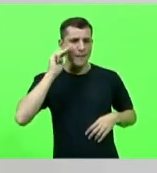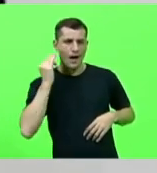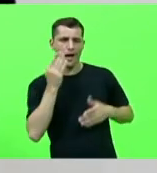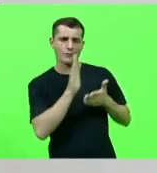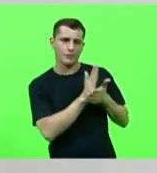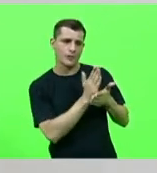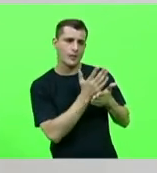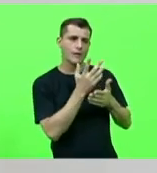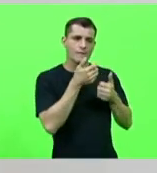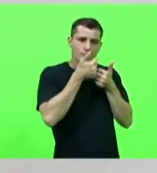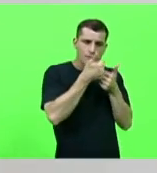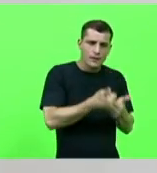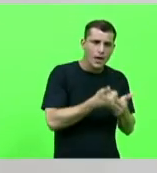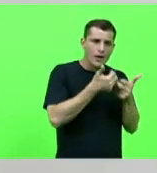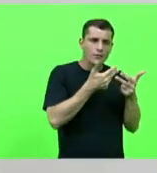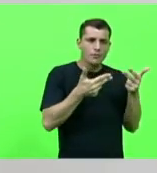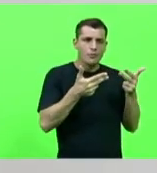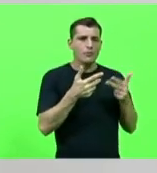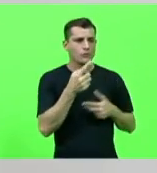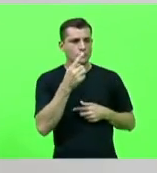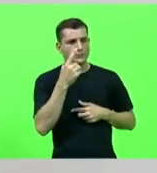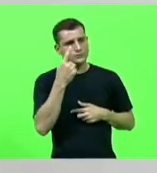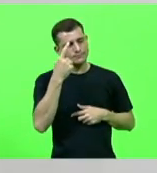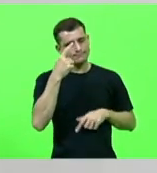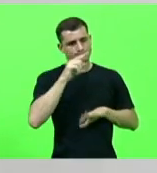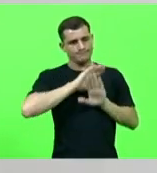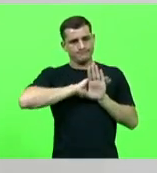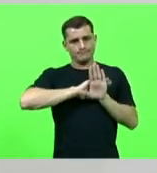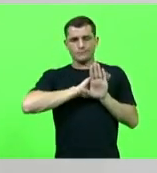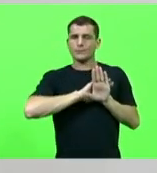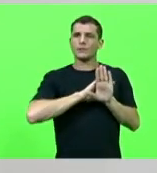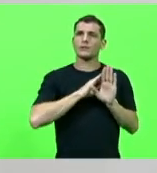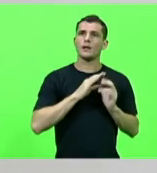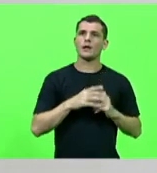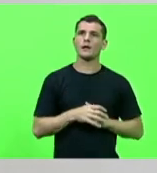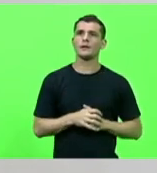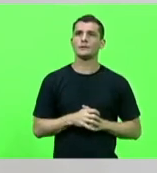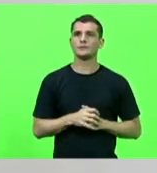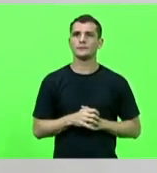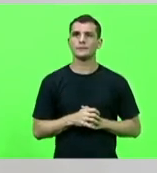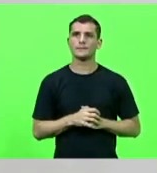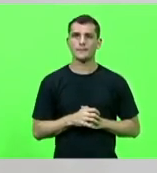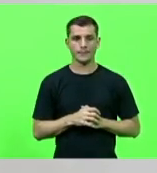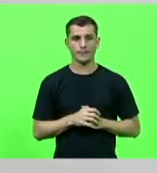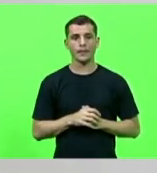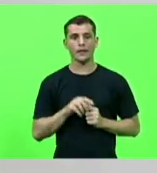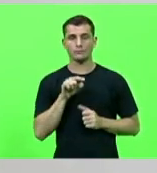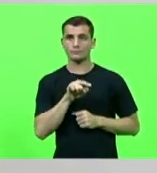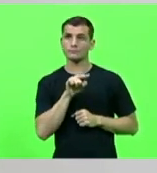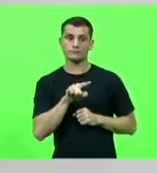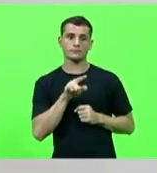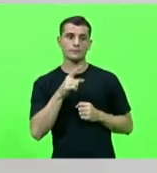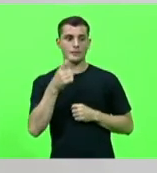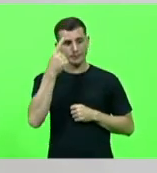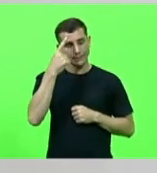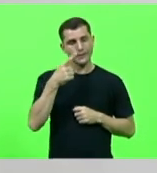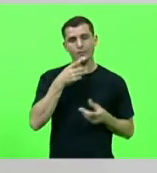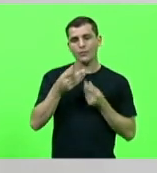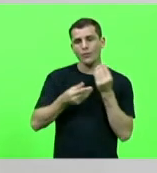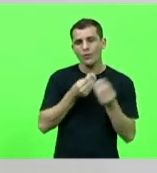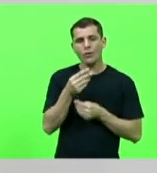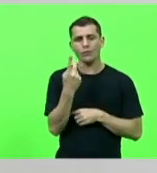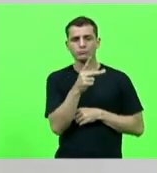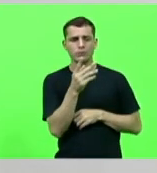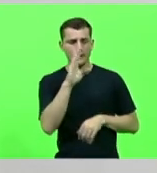o nosso Supremo Tribunal Federal, a composição faz com que as suas convicções e suas crenças passem a valer no peso